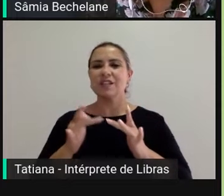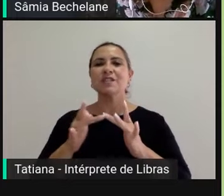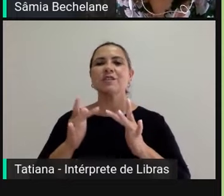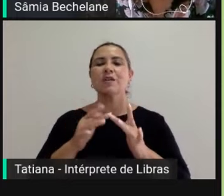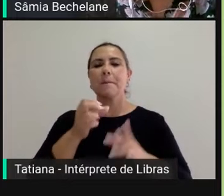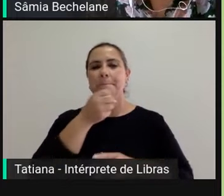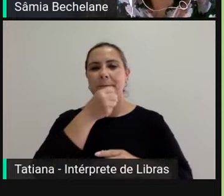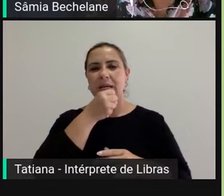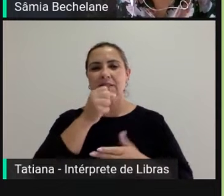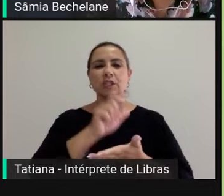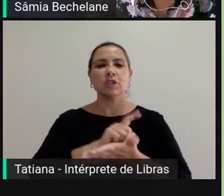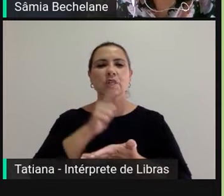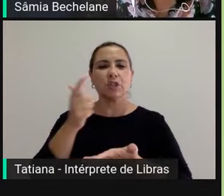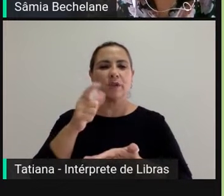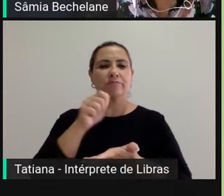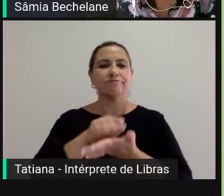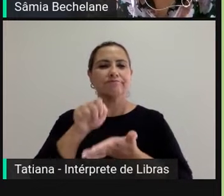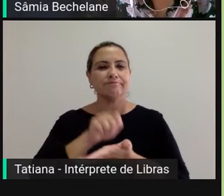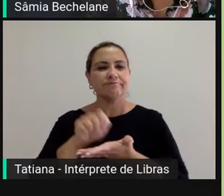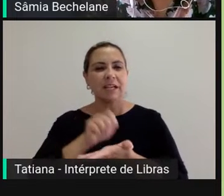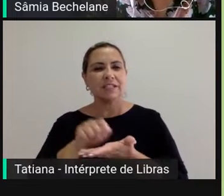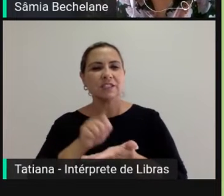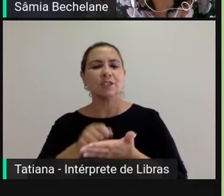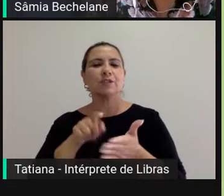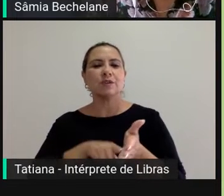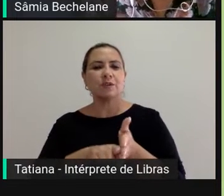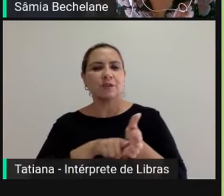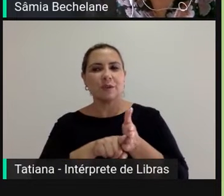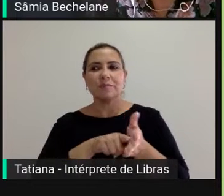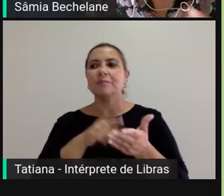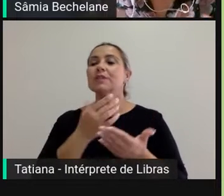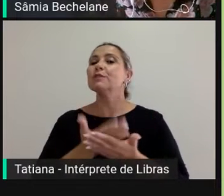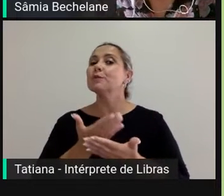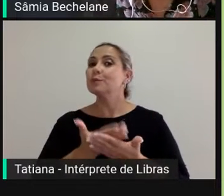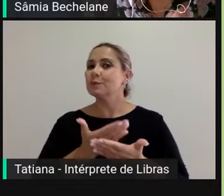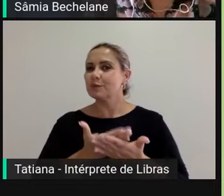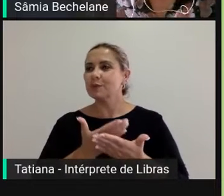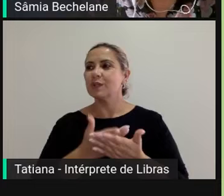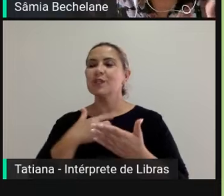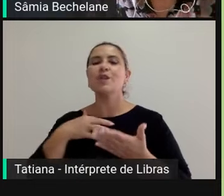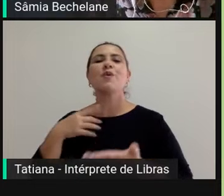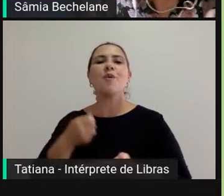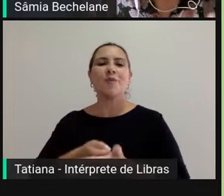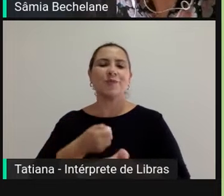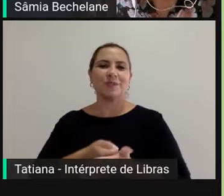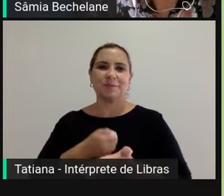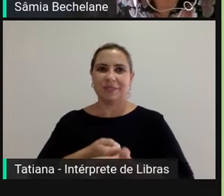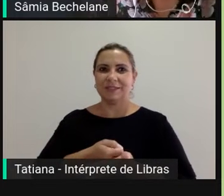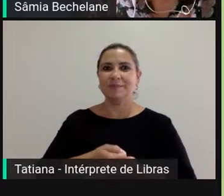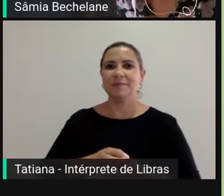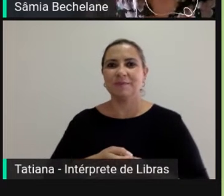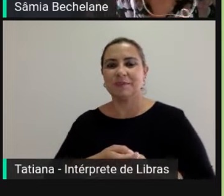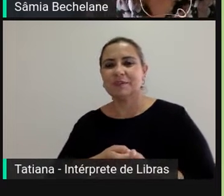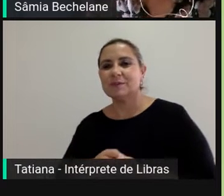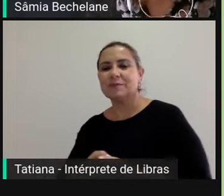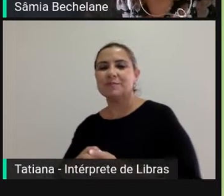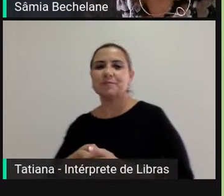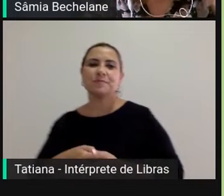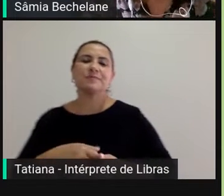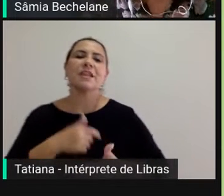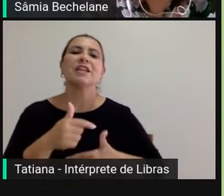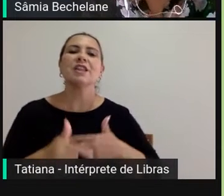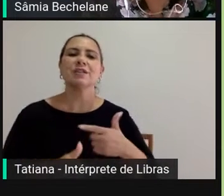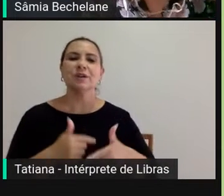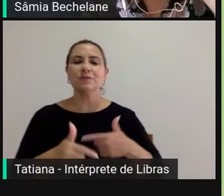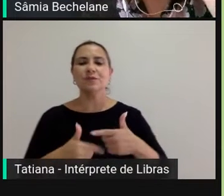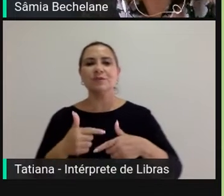dos veículos sob estudo, eu estou, então, cumprindo esse lugar aí o tempo inteiro, né, me